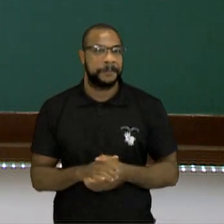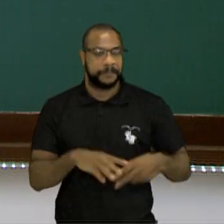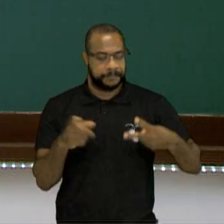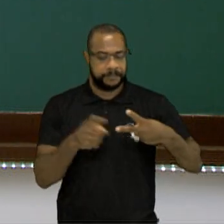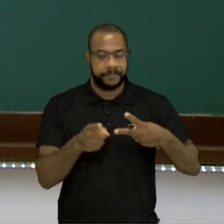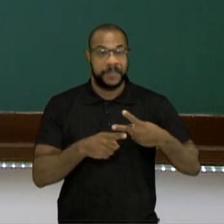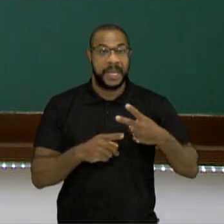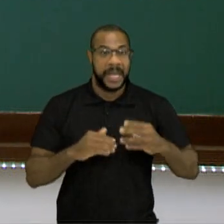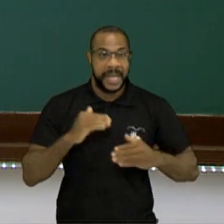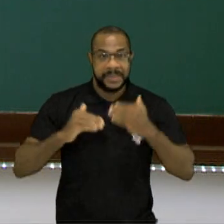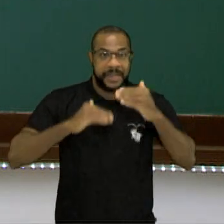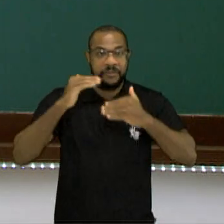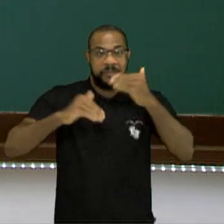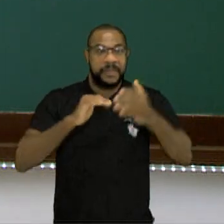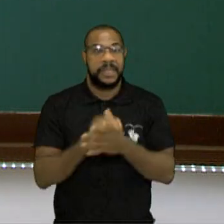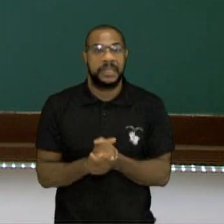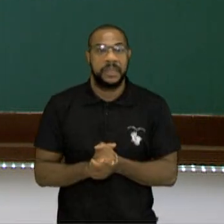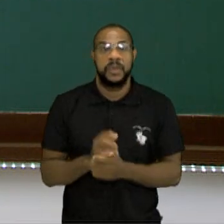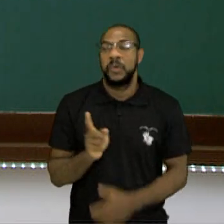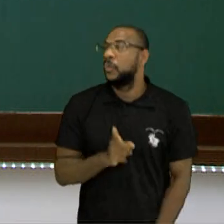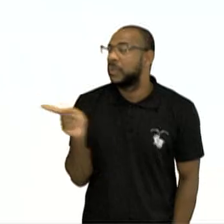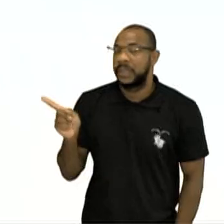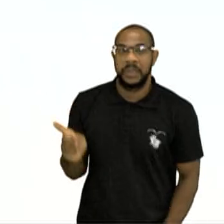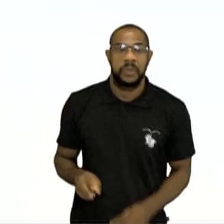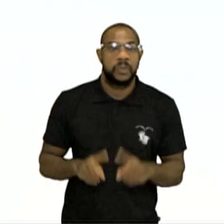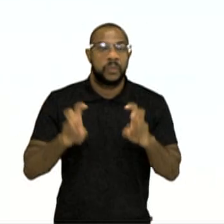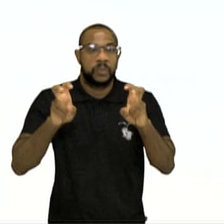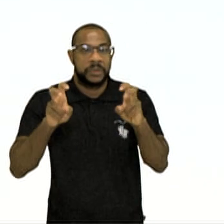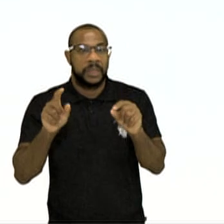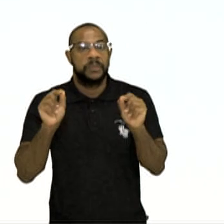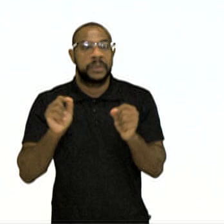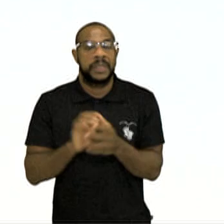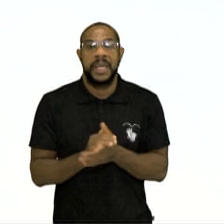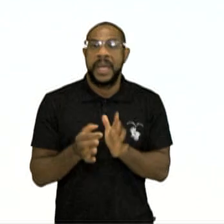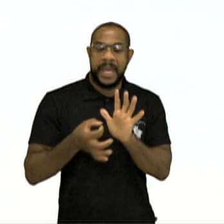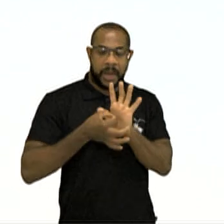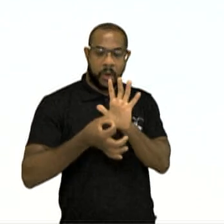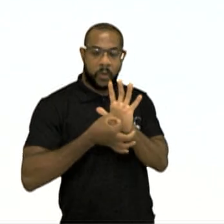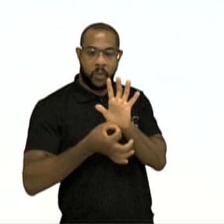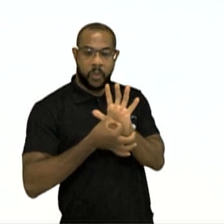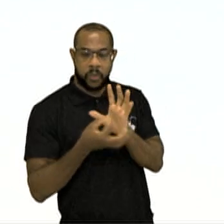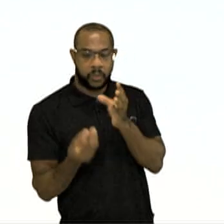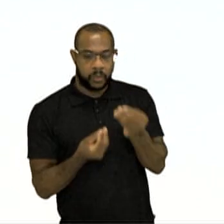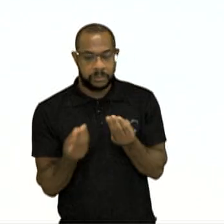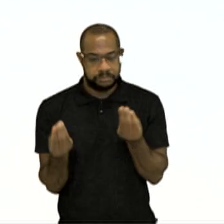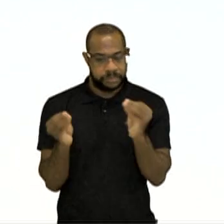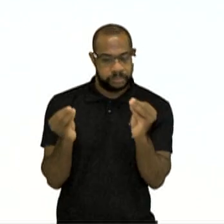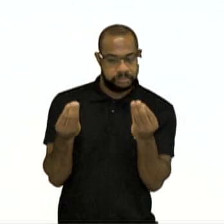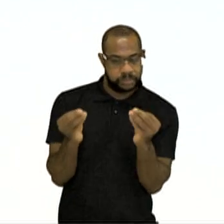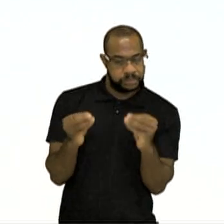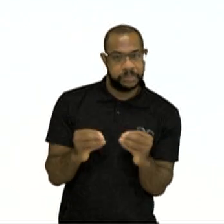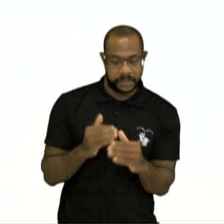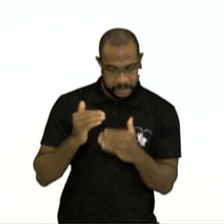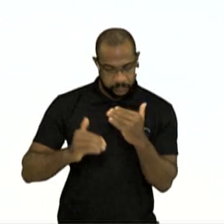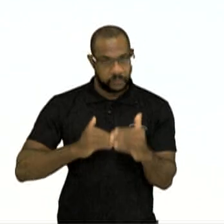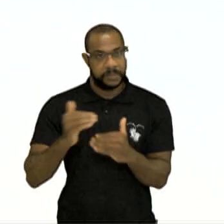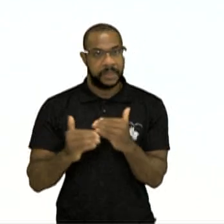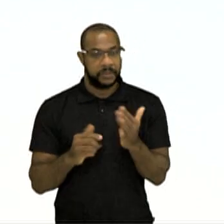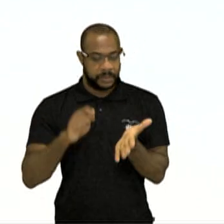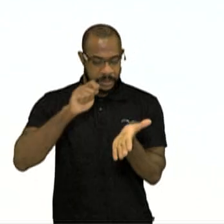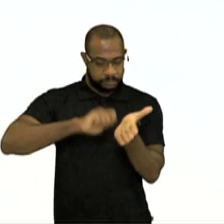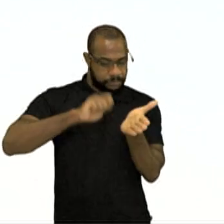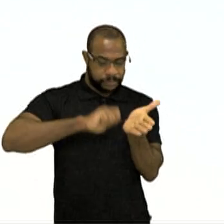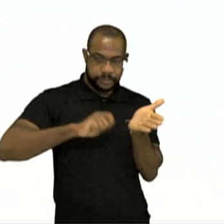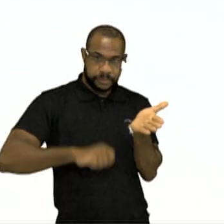ele traz a fundamentação da tese com a utilização de argumentos. Isso. No desenvolvimento, mesmo sendo um